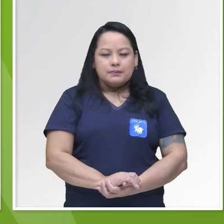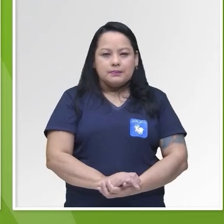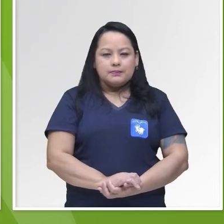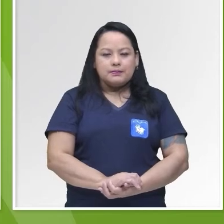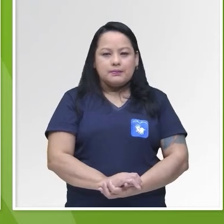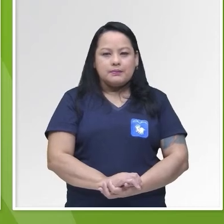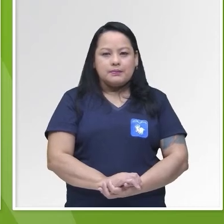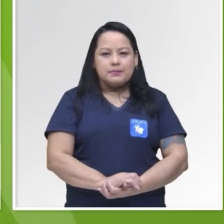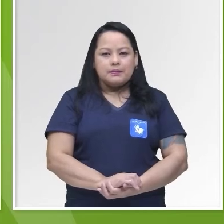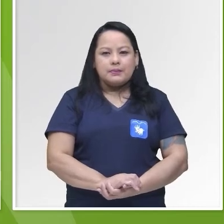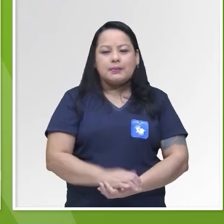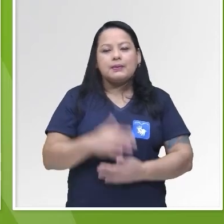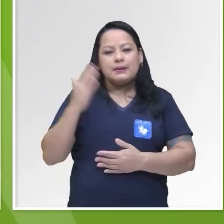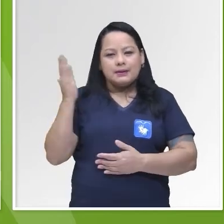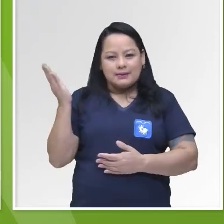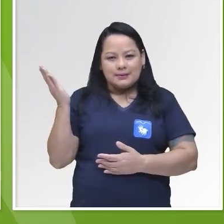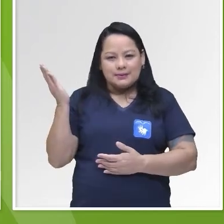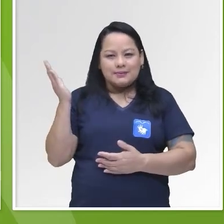Isso, olha aí, gente.